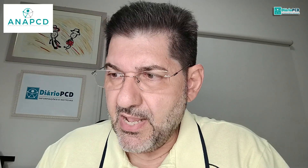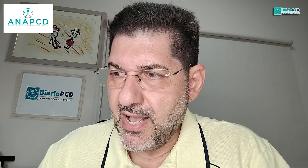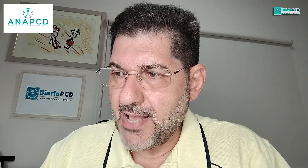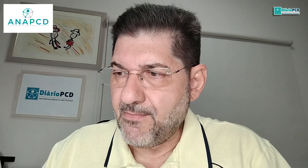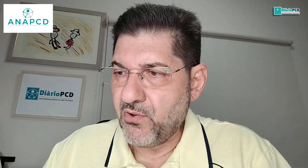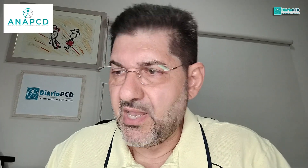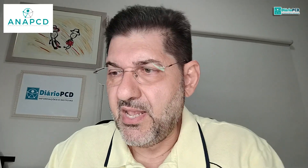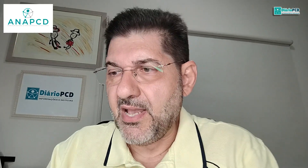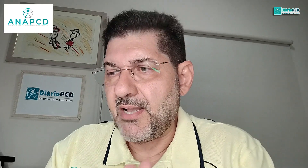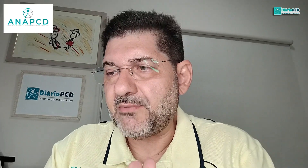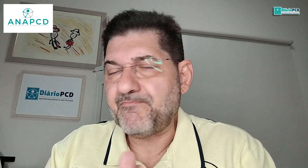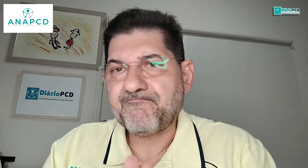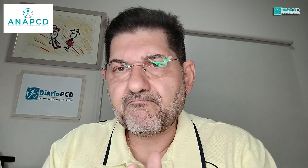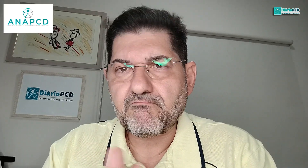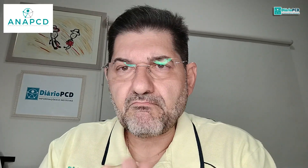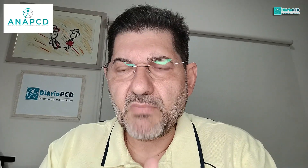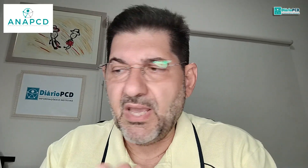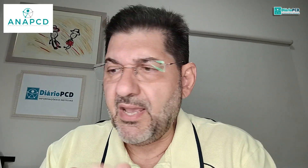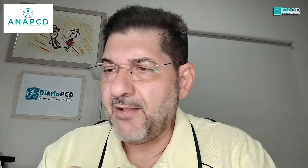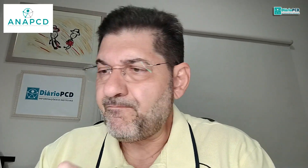eu queria